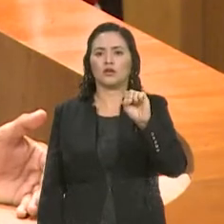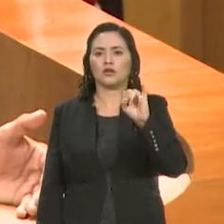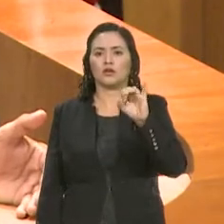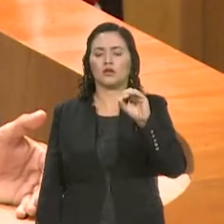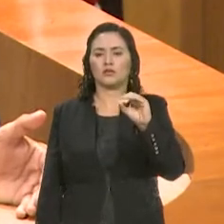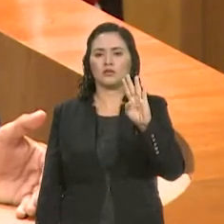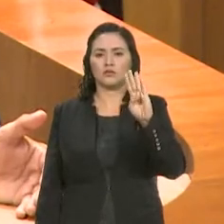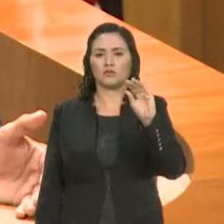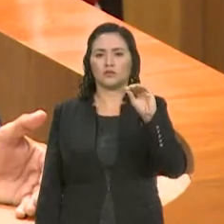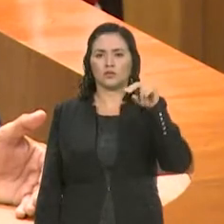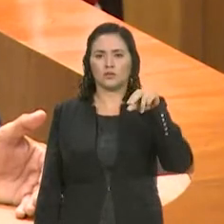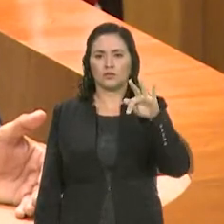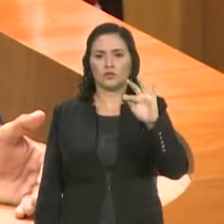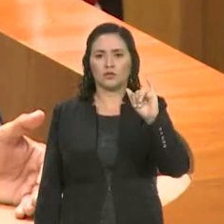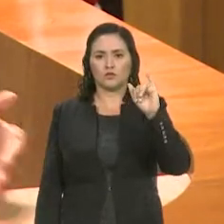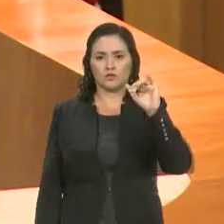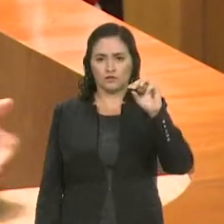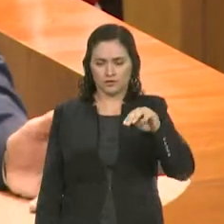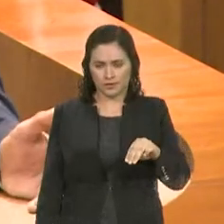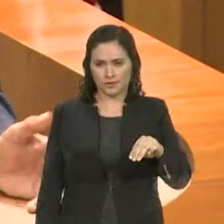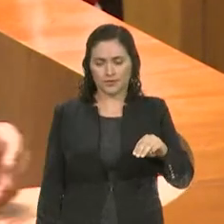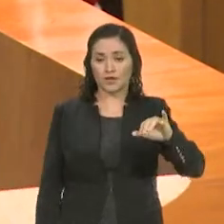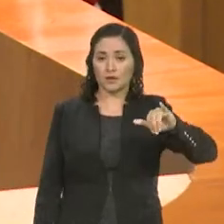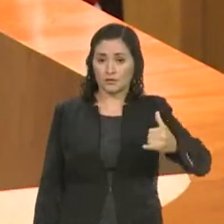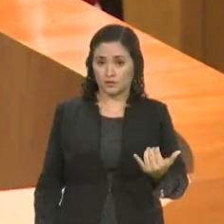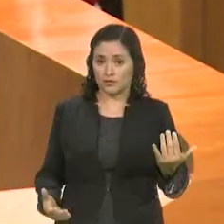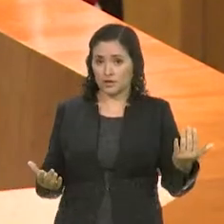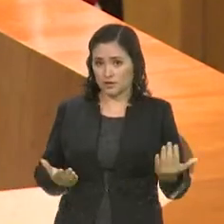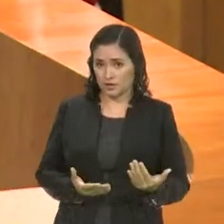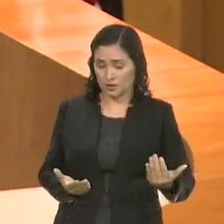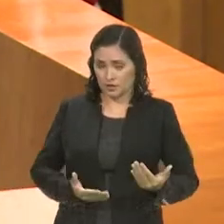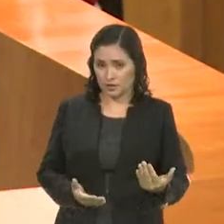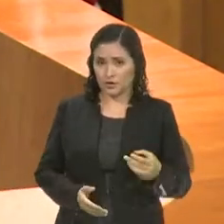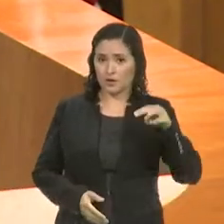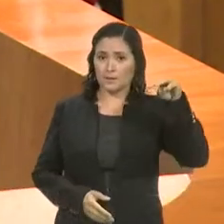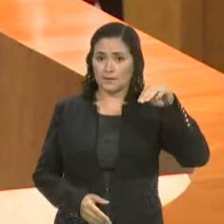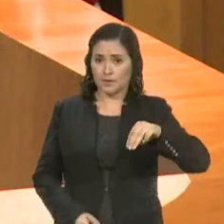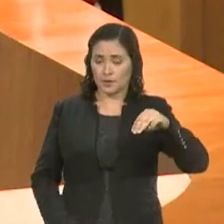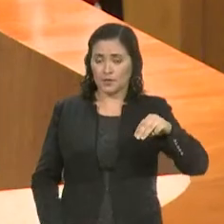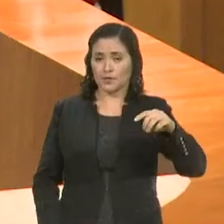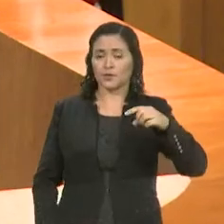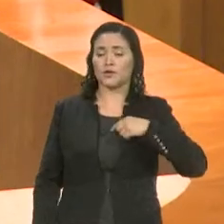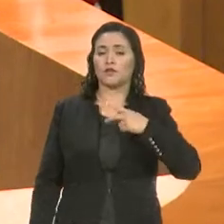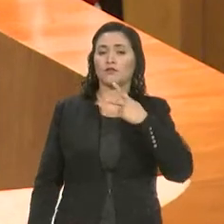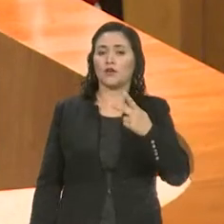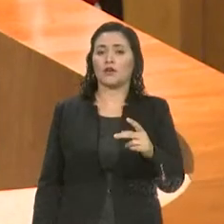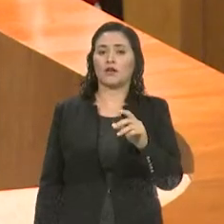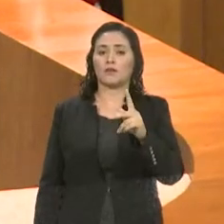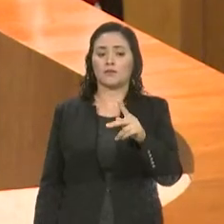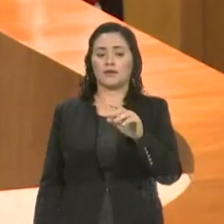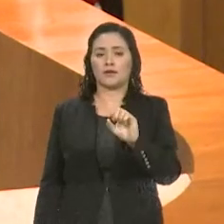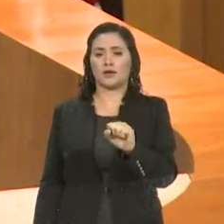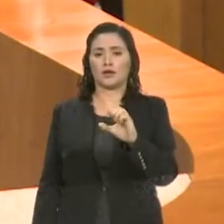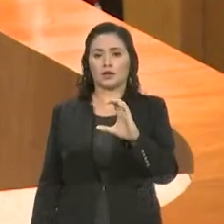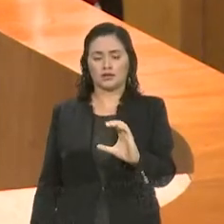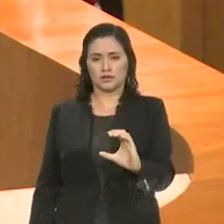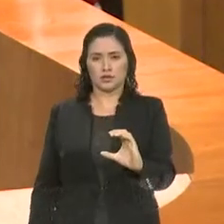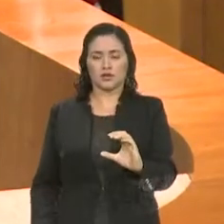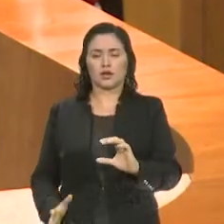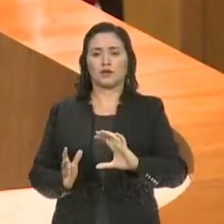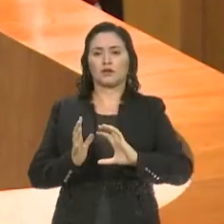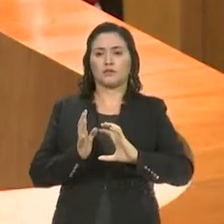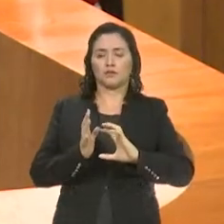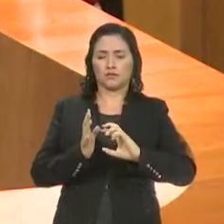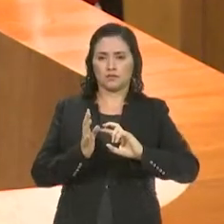tempo destinado à minha fala do PSC, do partido do qual eu faço parte, que é presidido